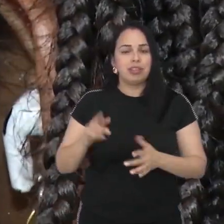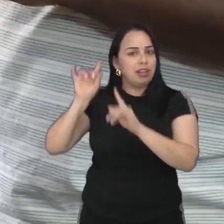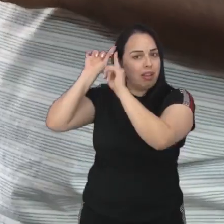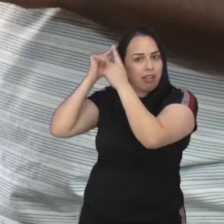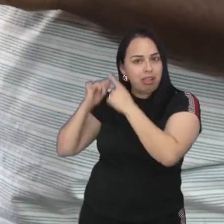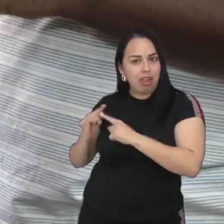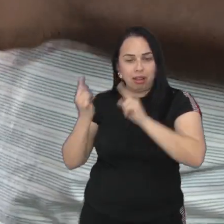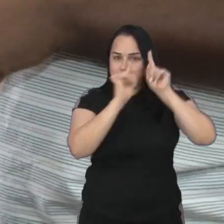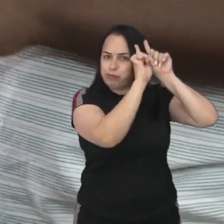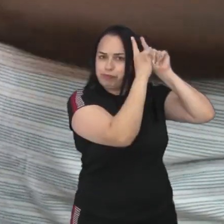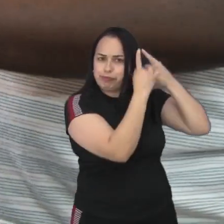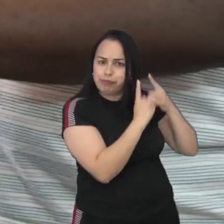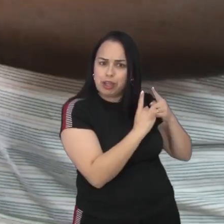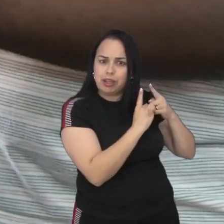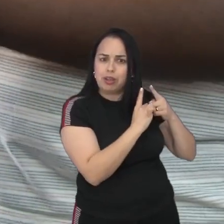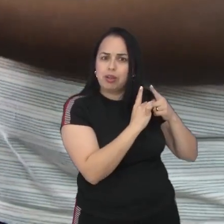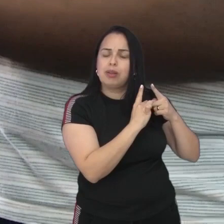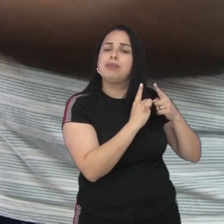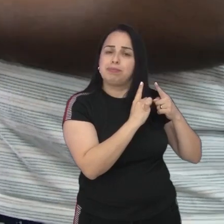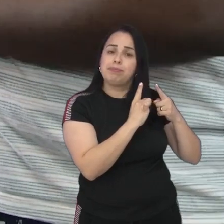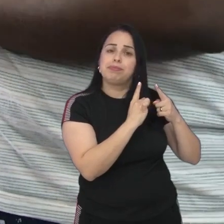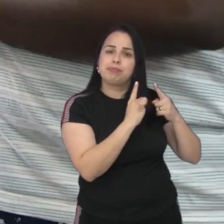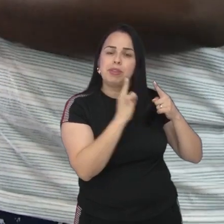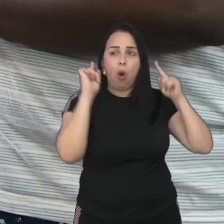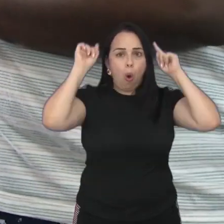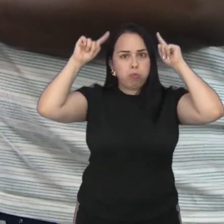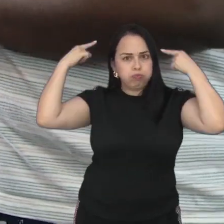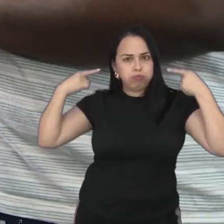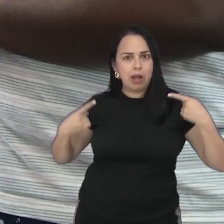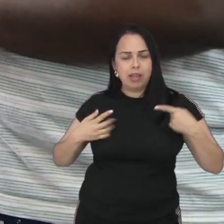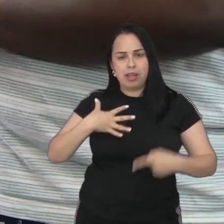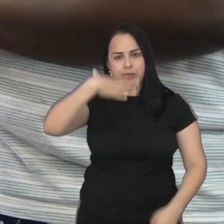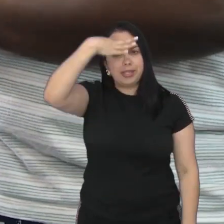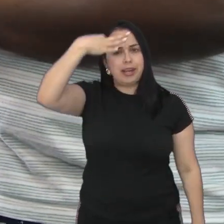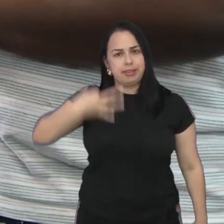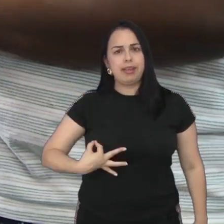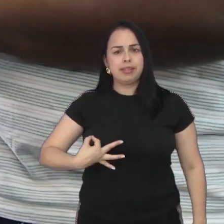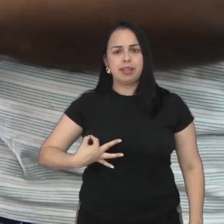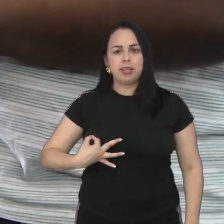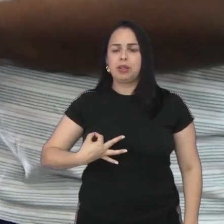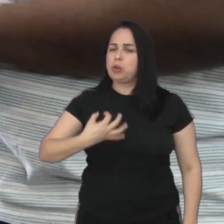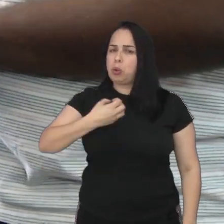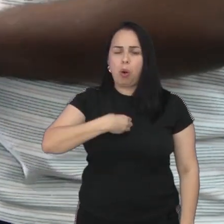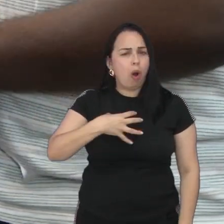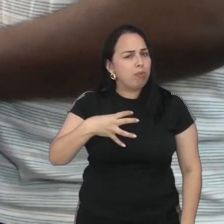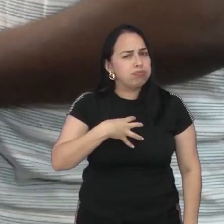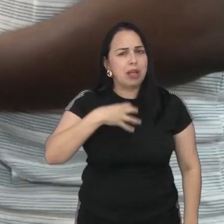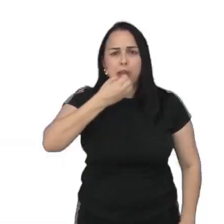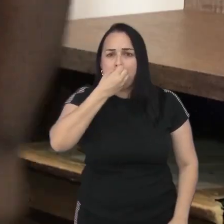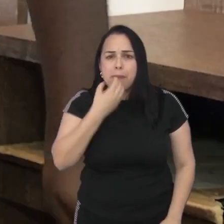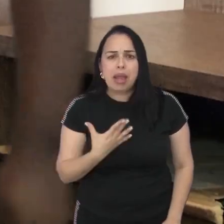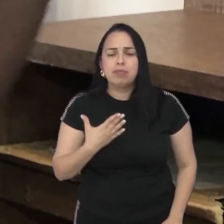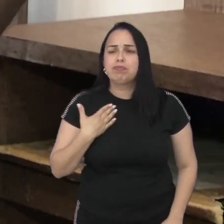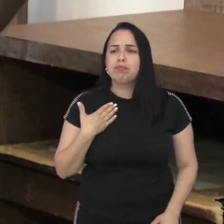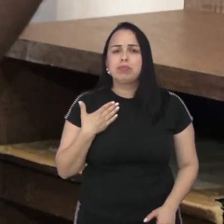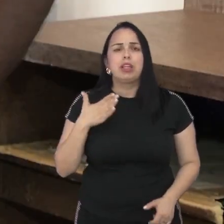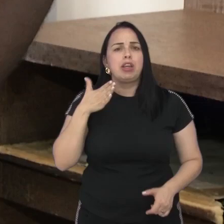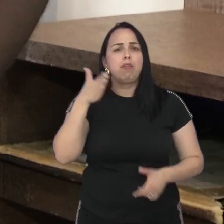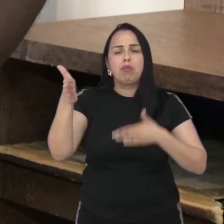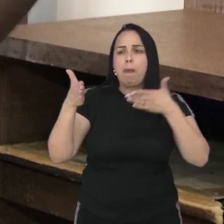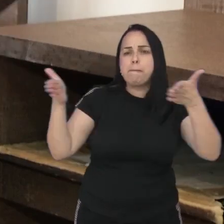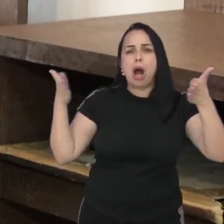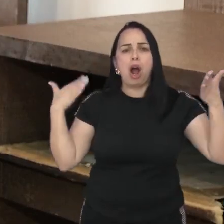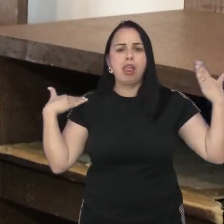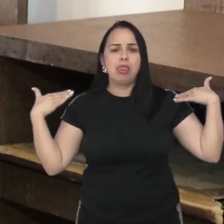identidade. Quando eu faço uma trança ou quando eu faço um Marley, eu tenho certeza que eu tô muito bem. Eu vou em